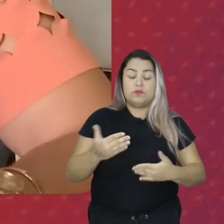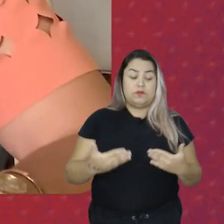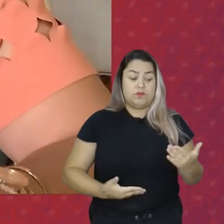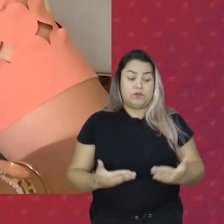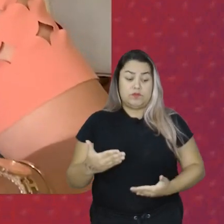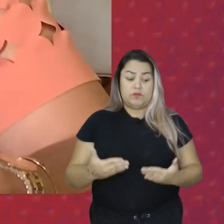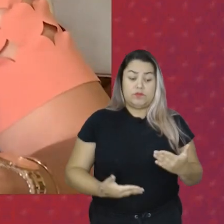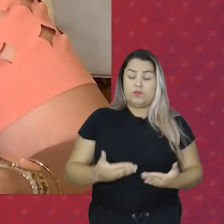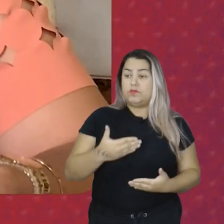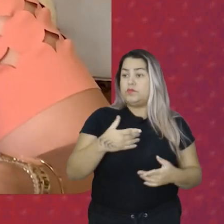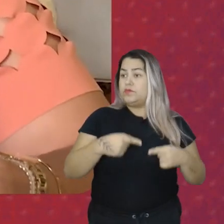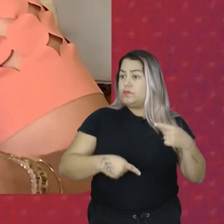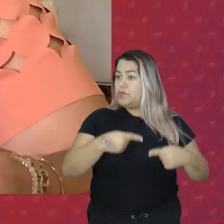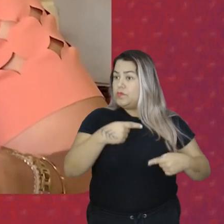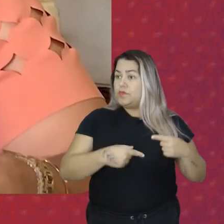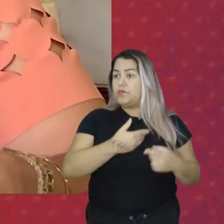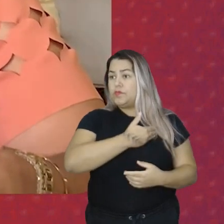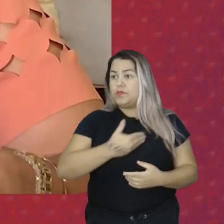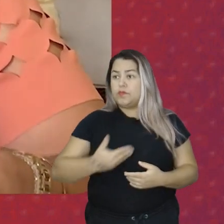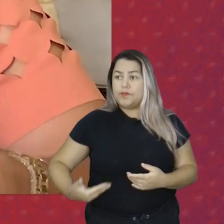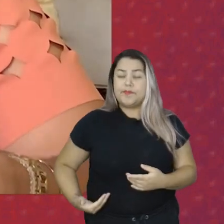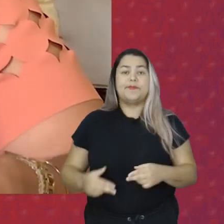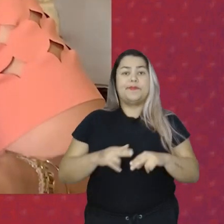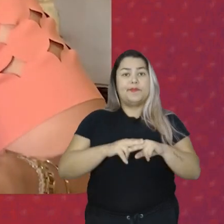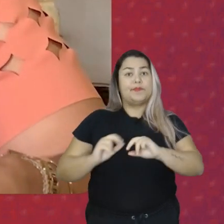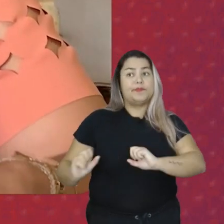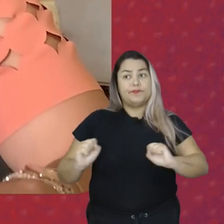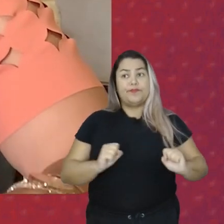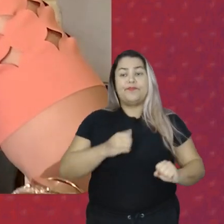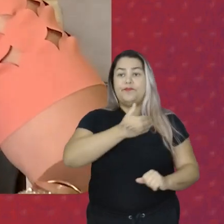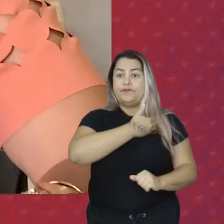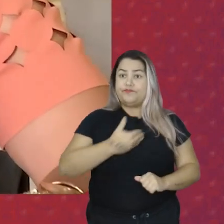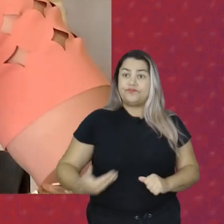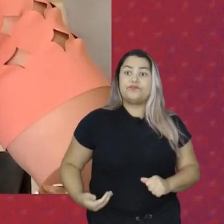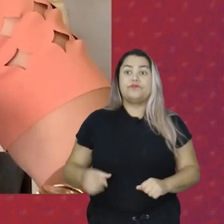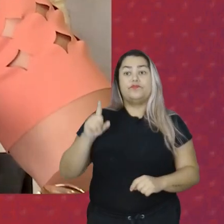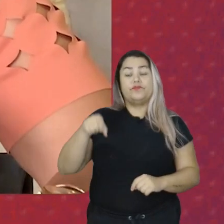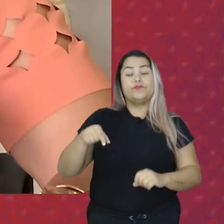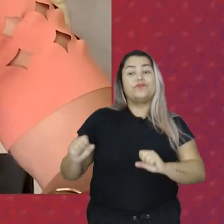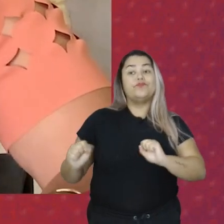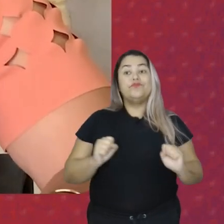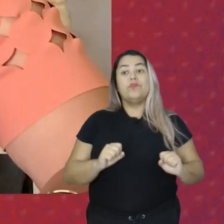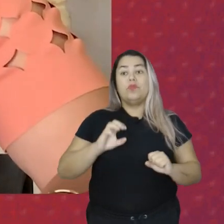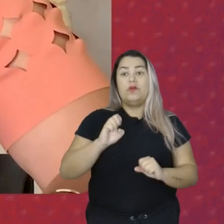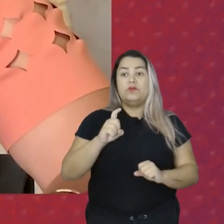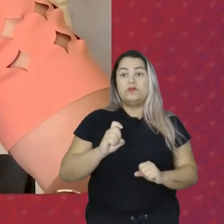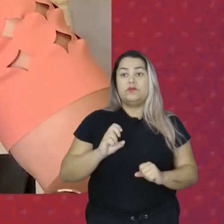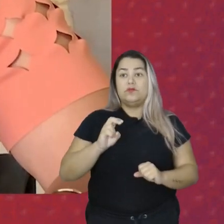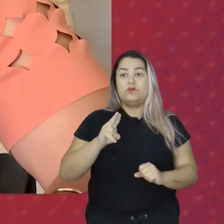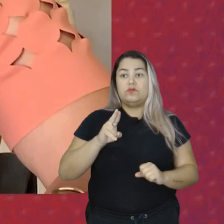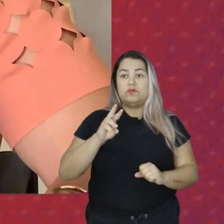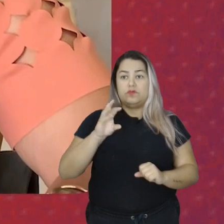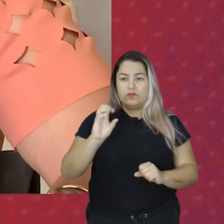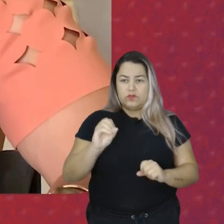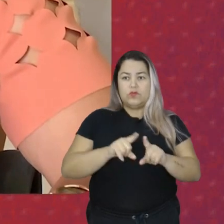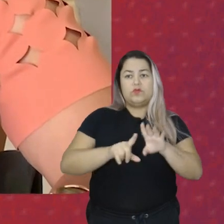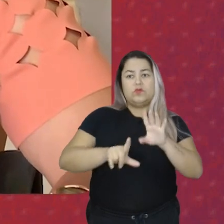políticas públicas pelo poder público, seja ele executivo,